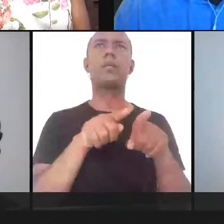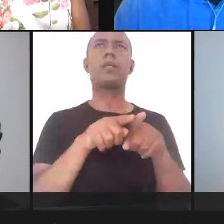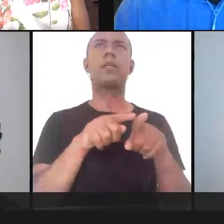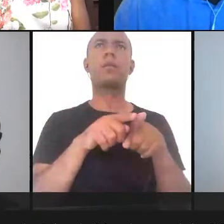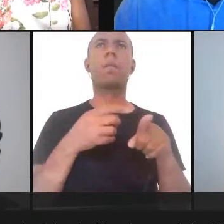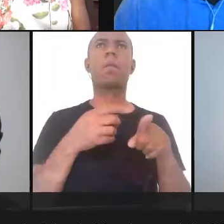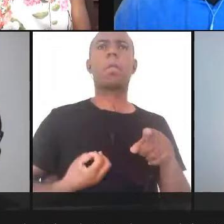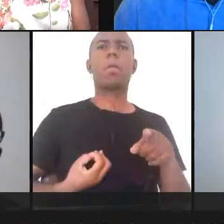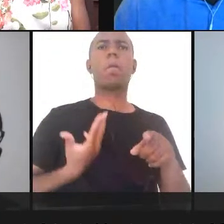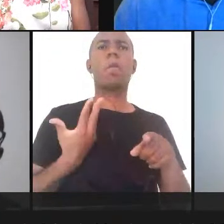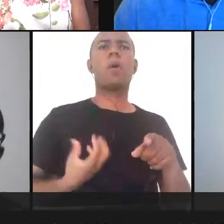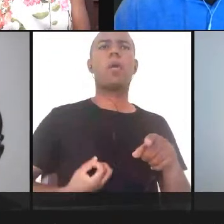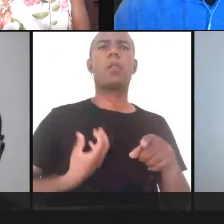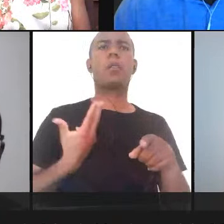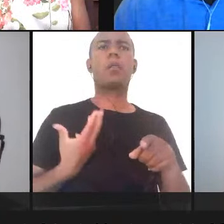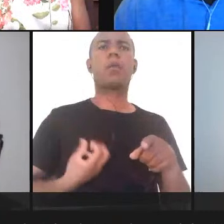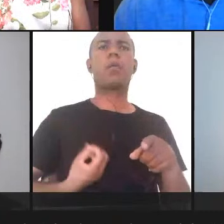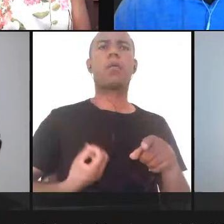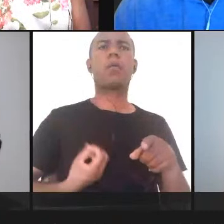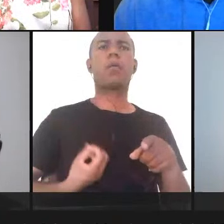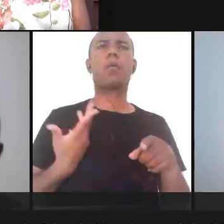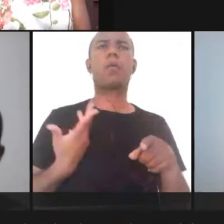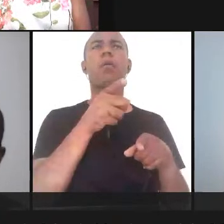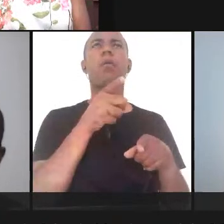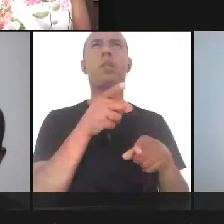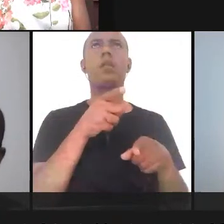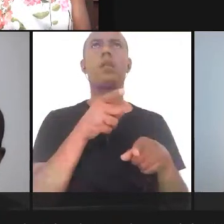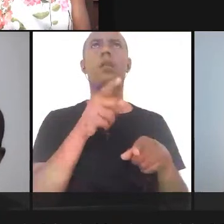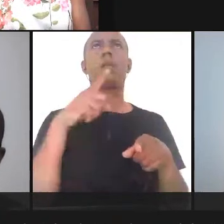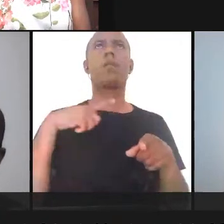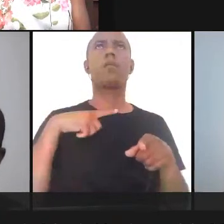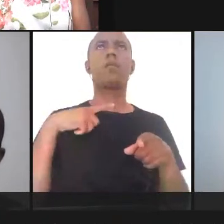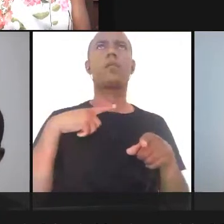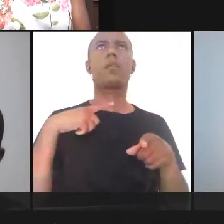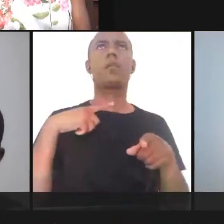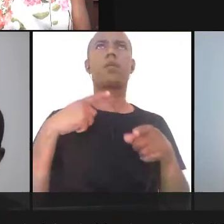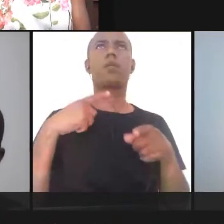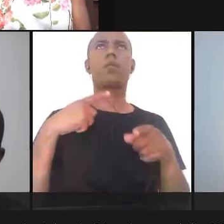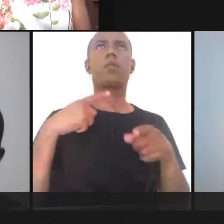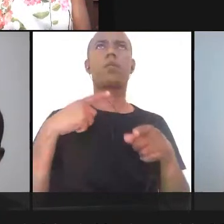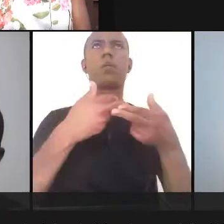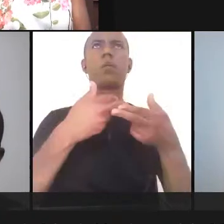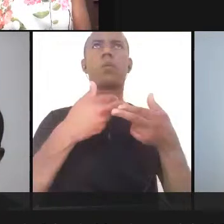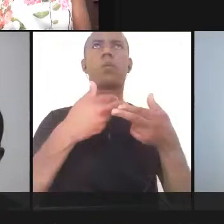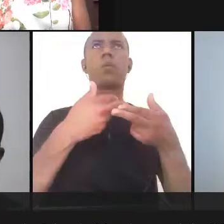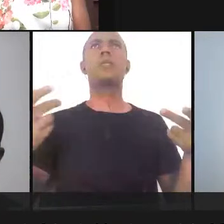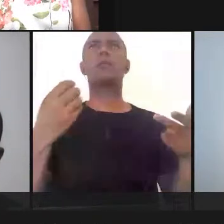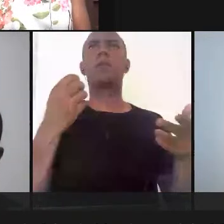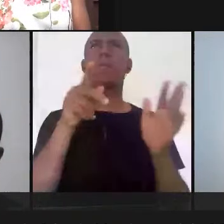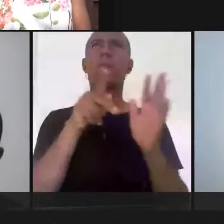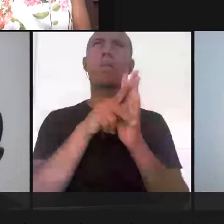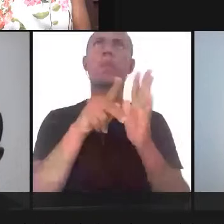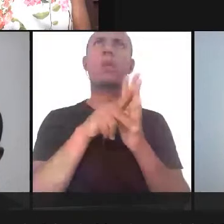material adequado, suficiente, em quantidade suficiente e em qualidade suficiente